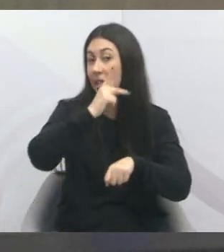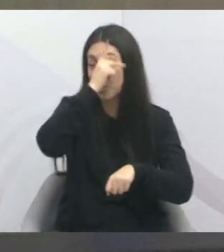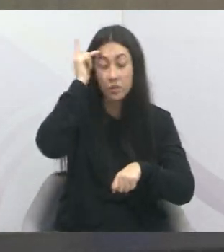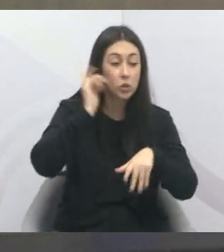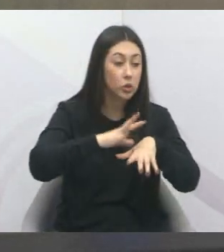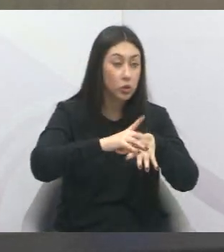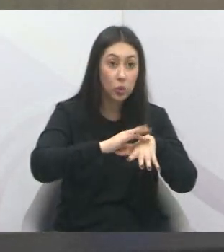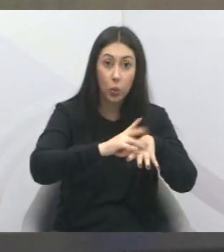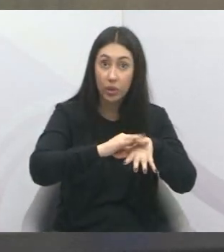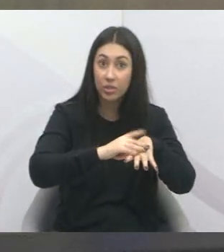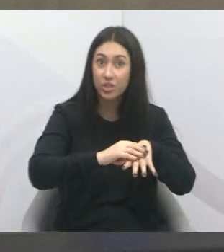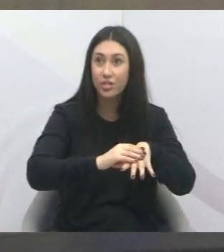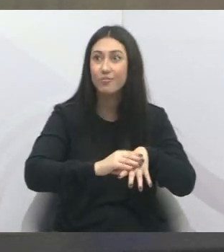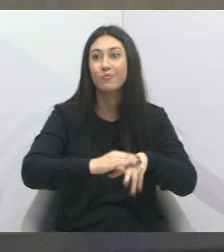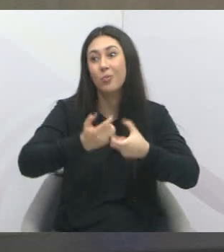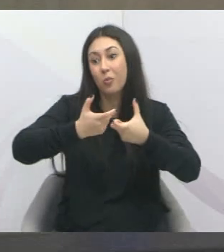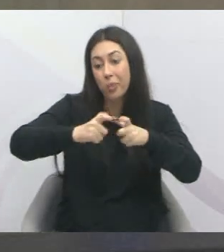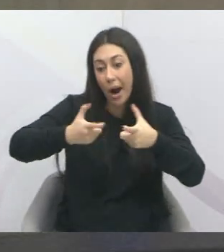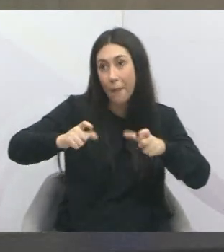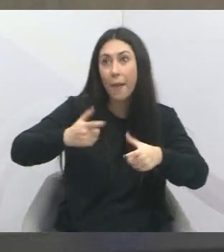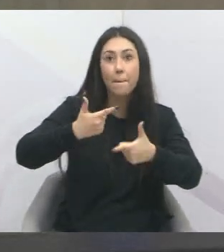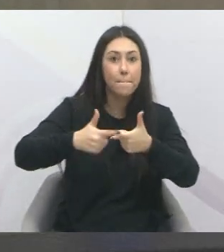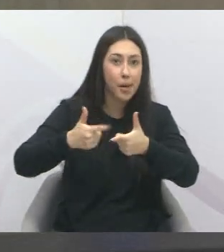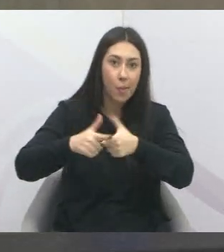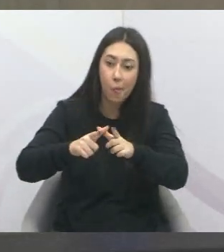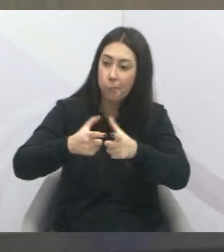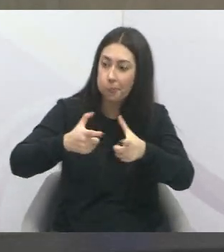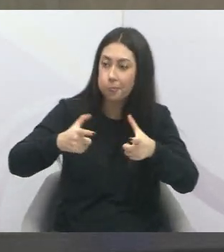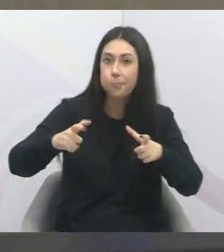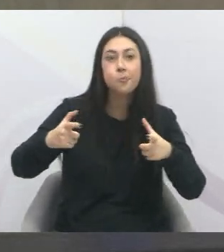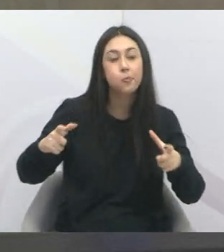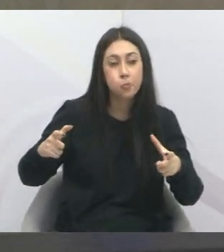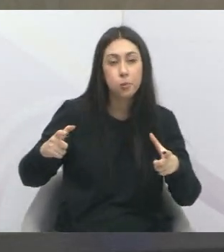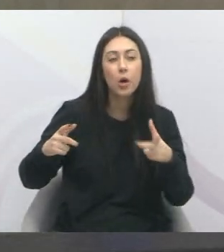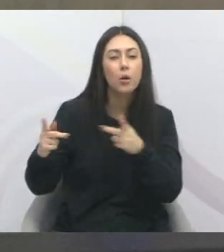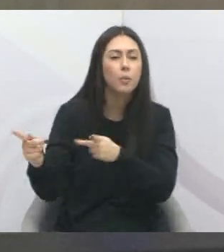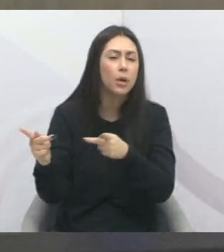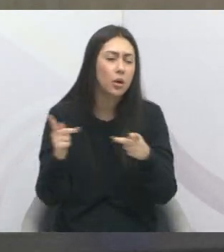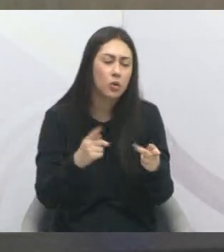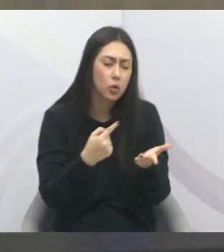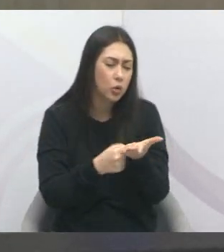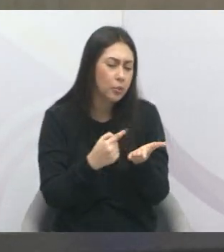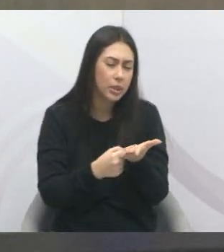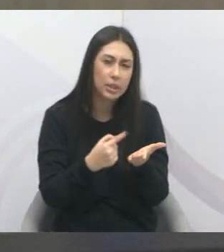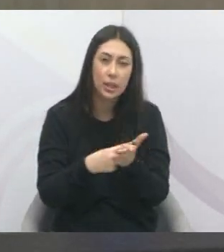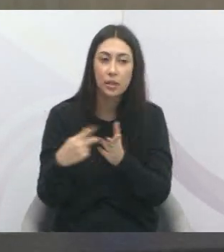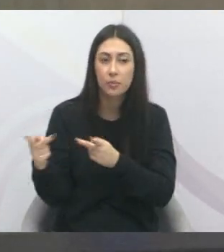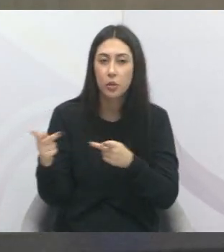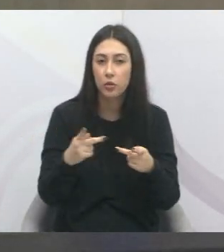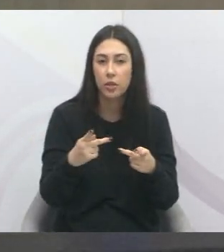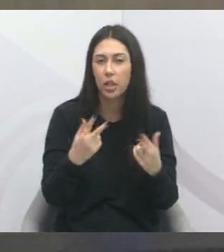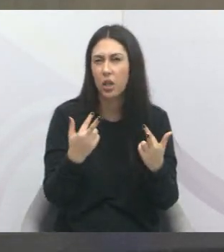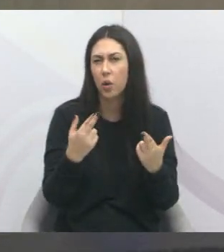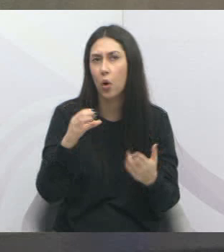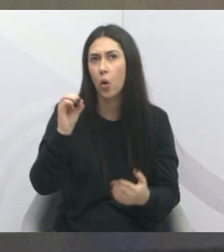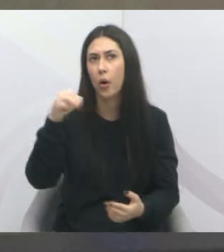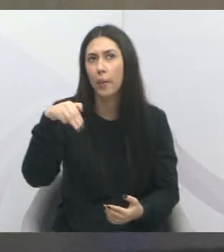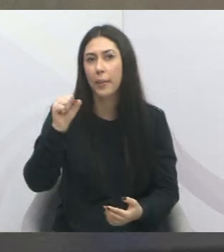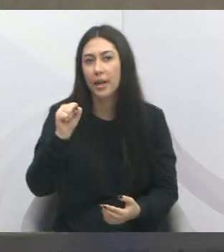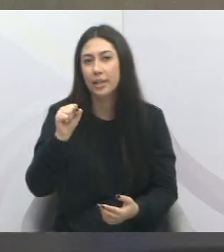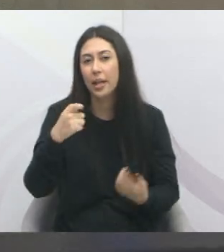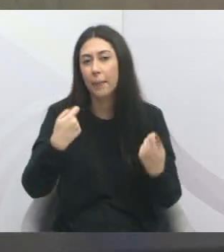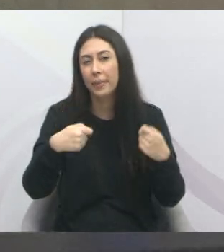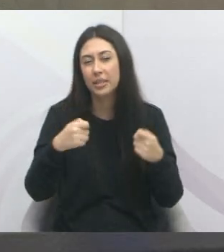ficar mais atarefado na sala de emergência. Uma consulta médica, de acordo com a OMS, ela tem que ser